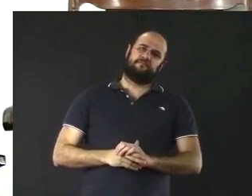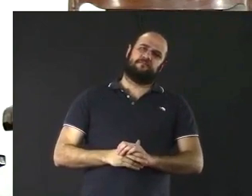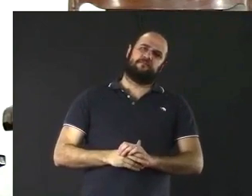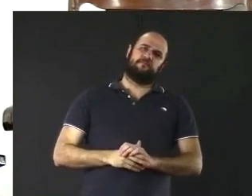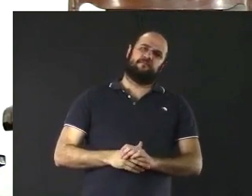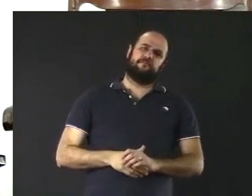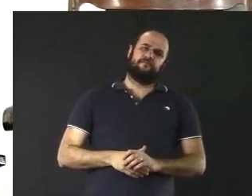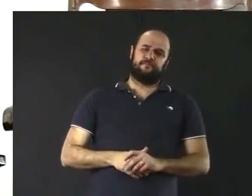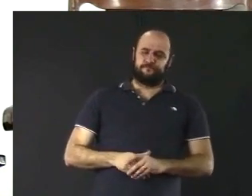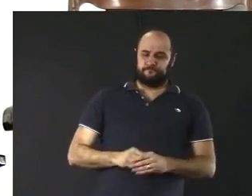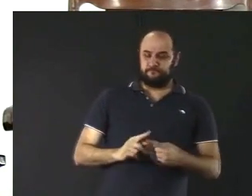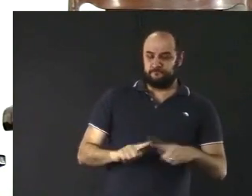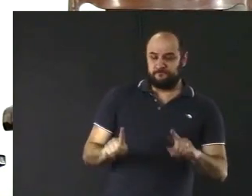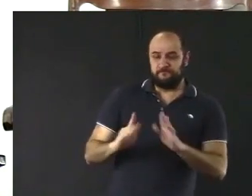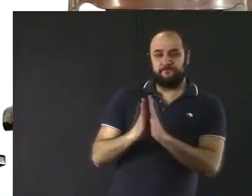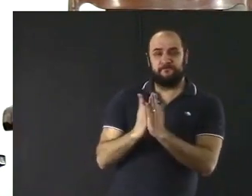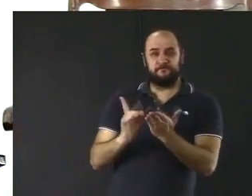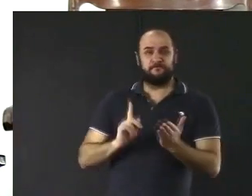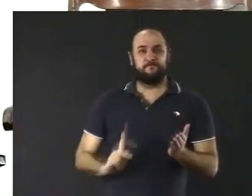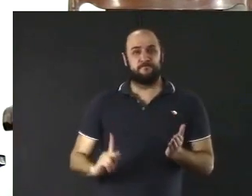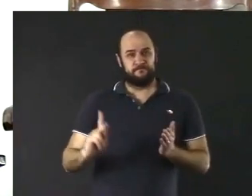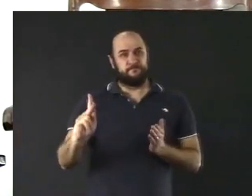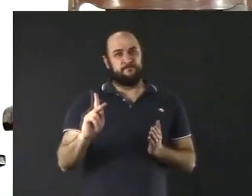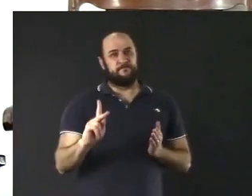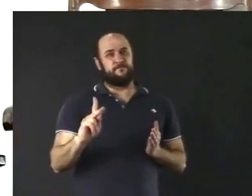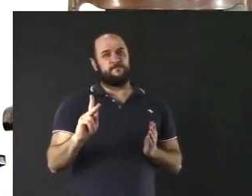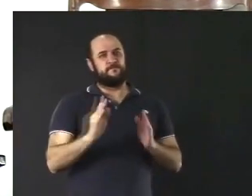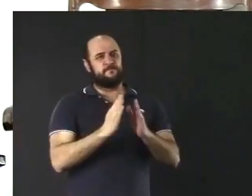Mas o texto continua, e o texto